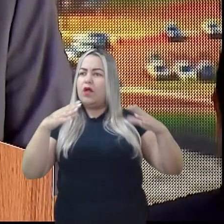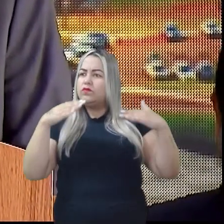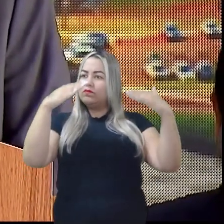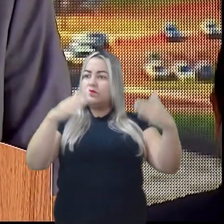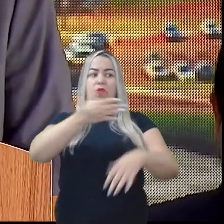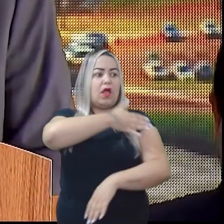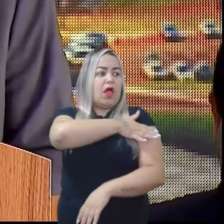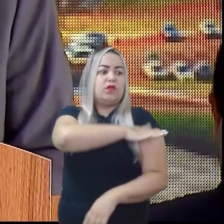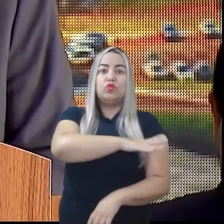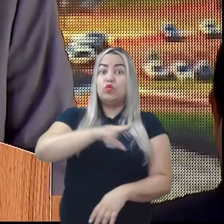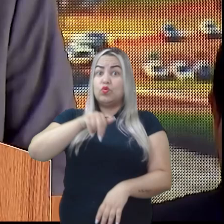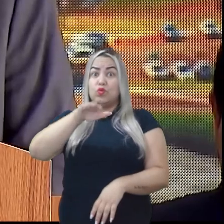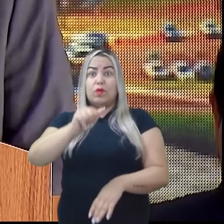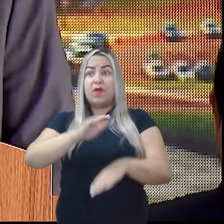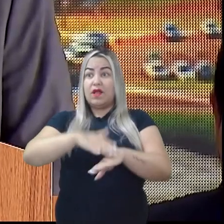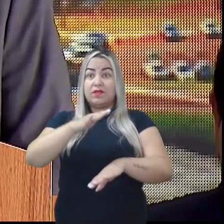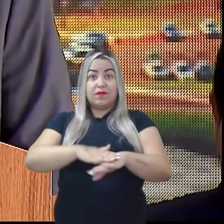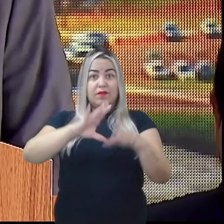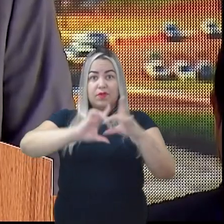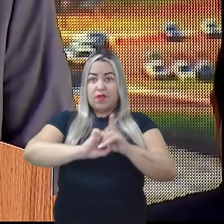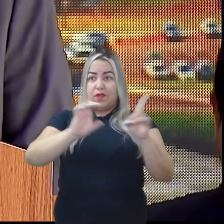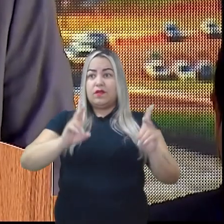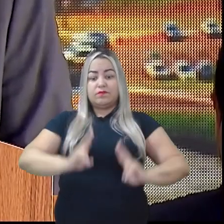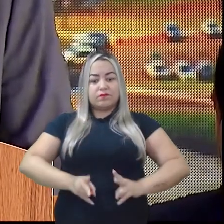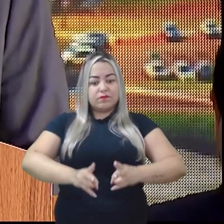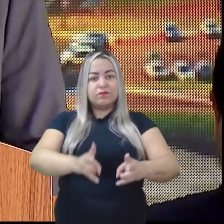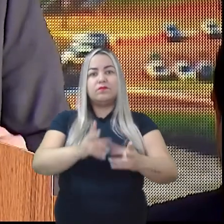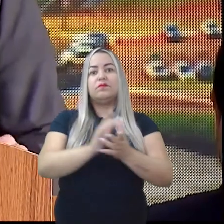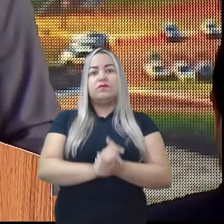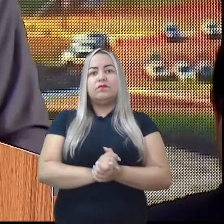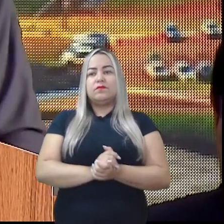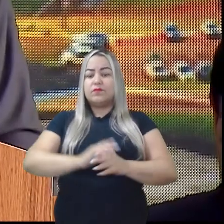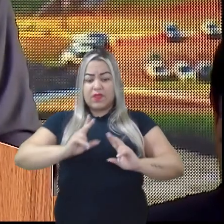som: ditadura nunca mais, democracia sempre.